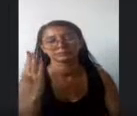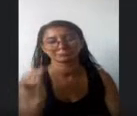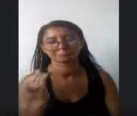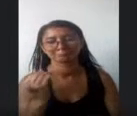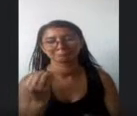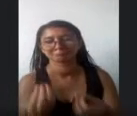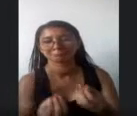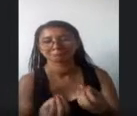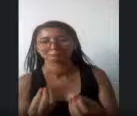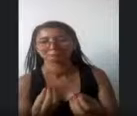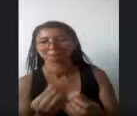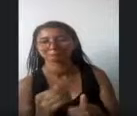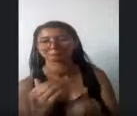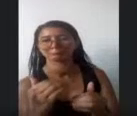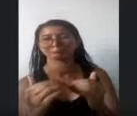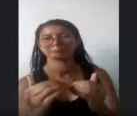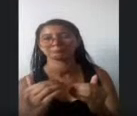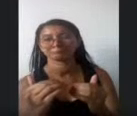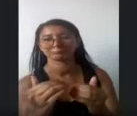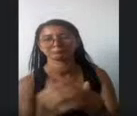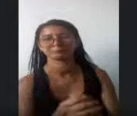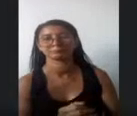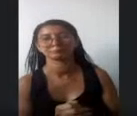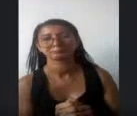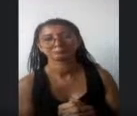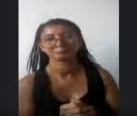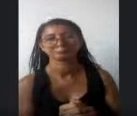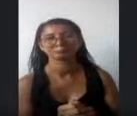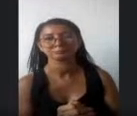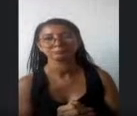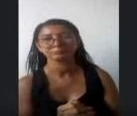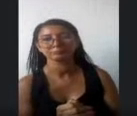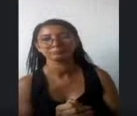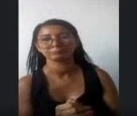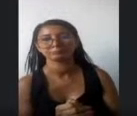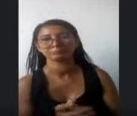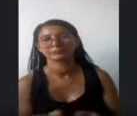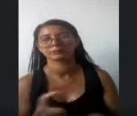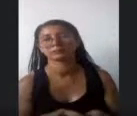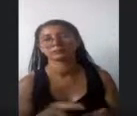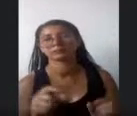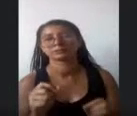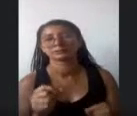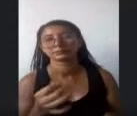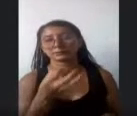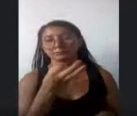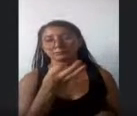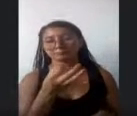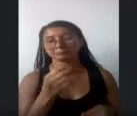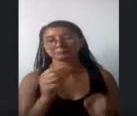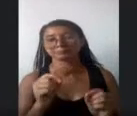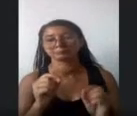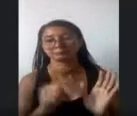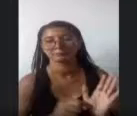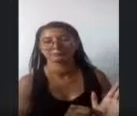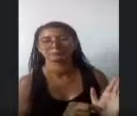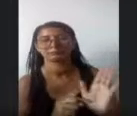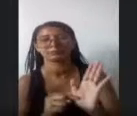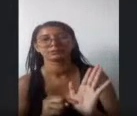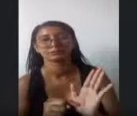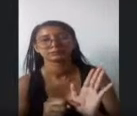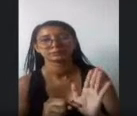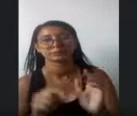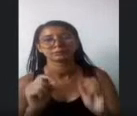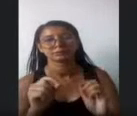Então, assim, eu volto para a minha inquietude, que era justamente mostrar que o nosso desafio